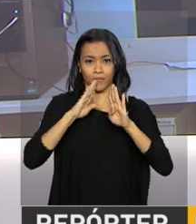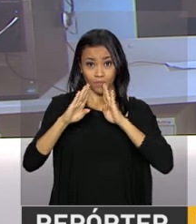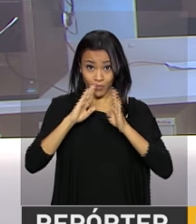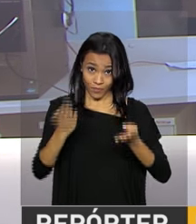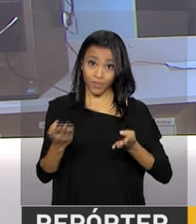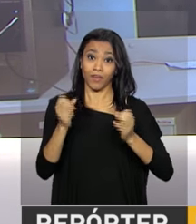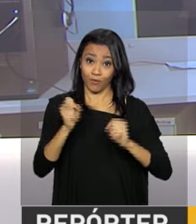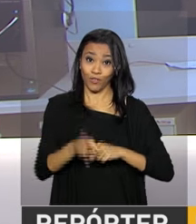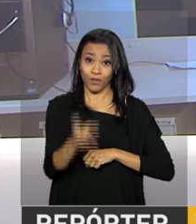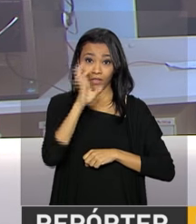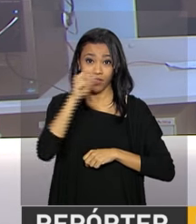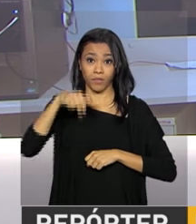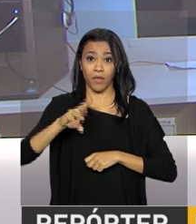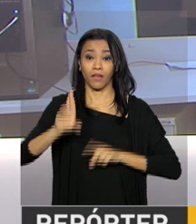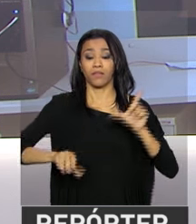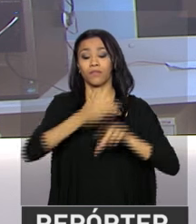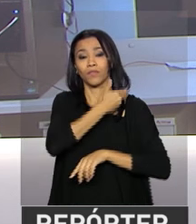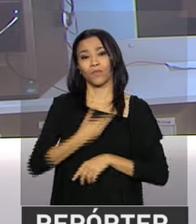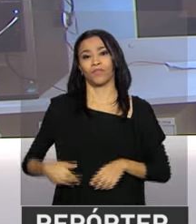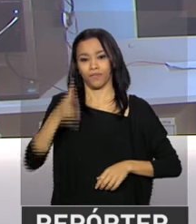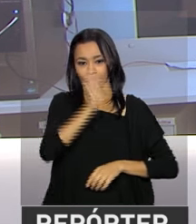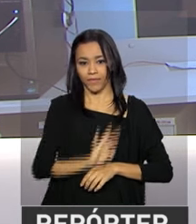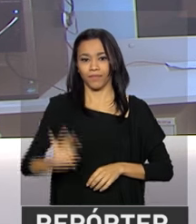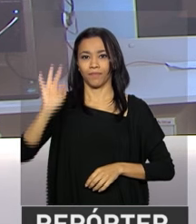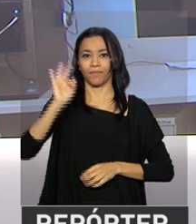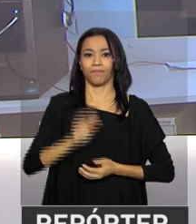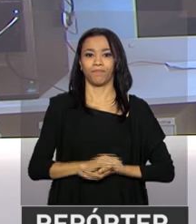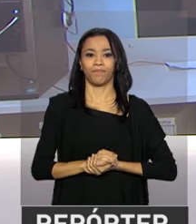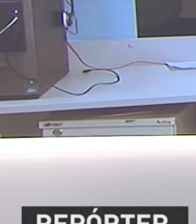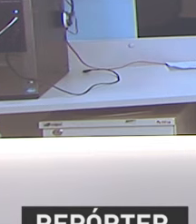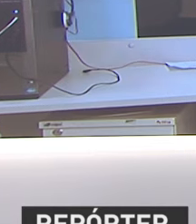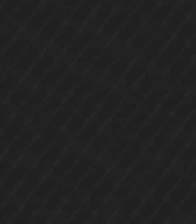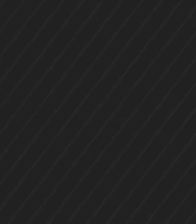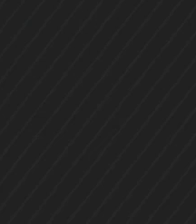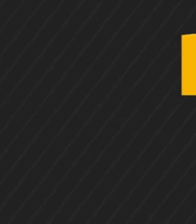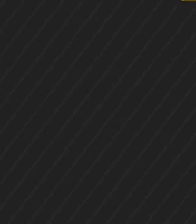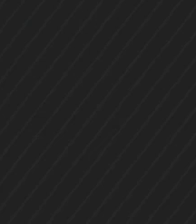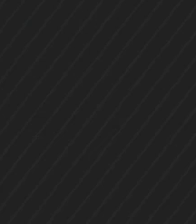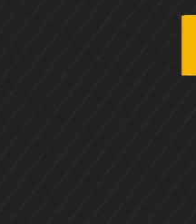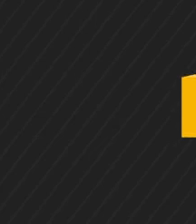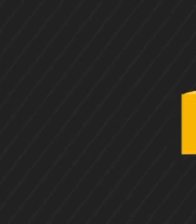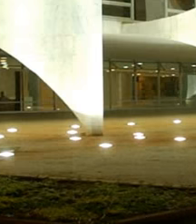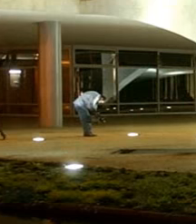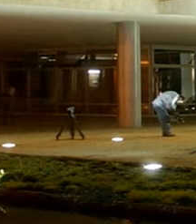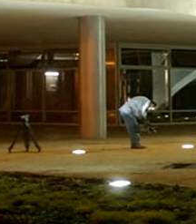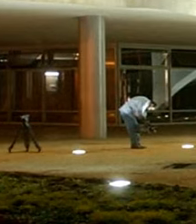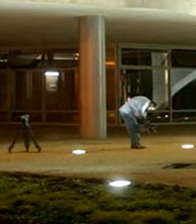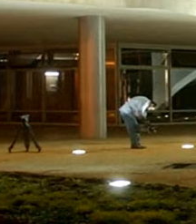sociais. Continue com a gente, NBR, a TV do Governo Federal. We'll be right back.